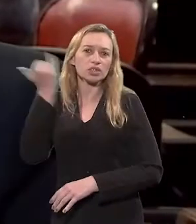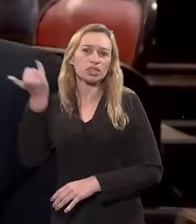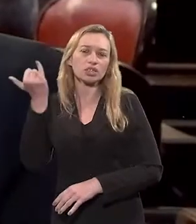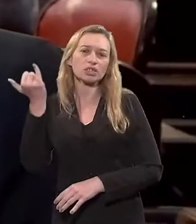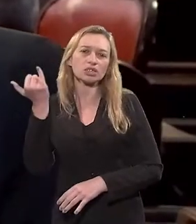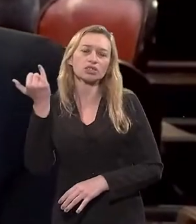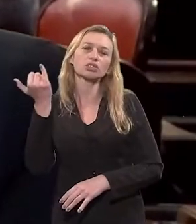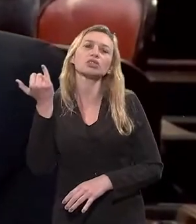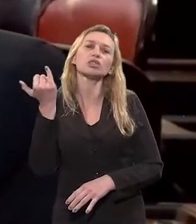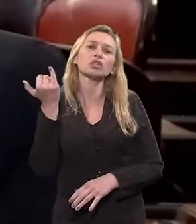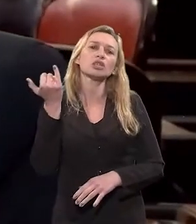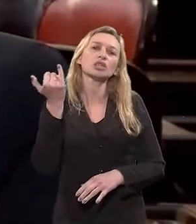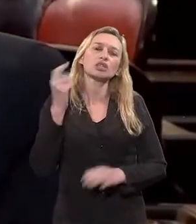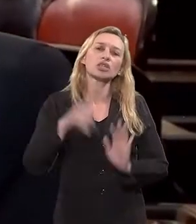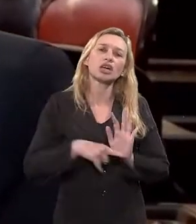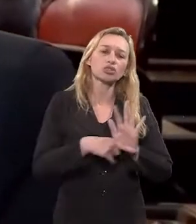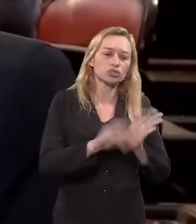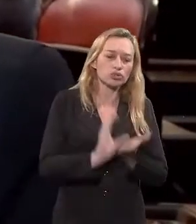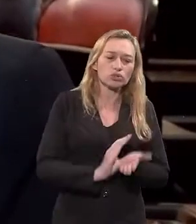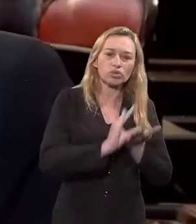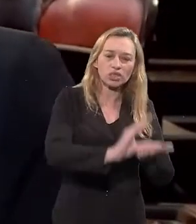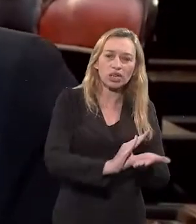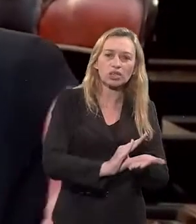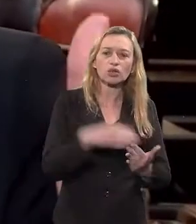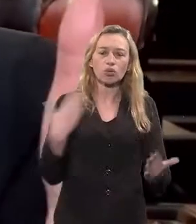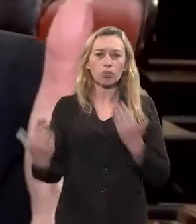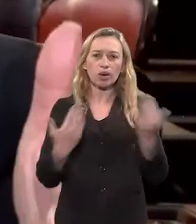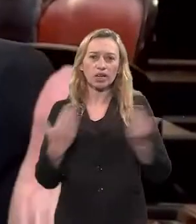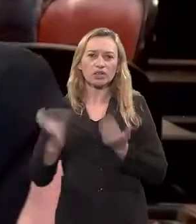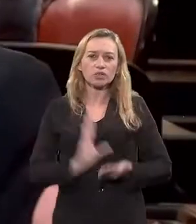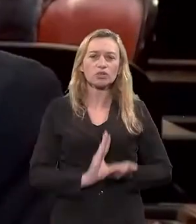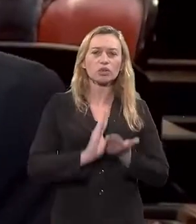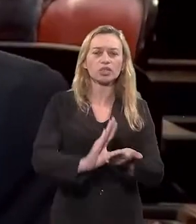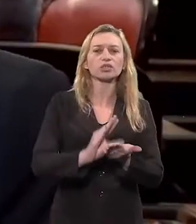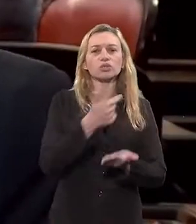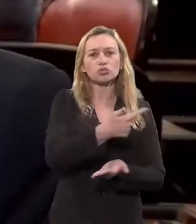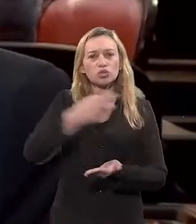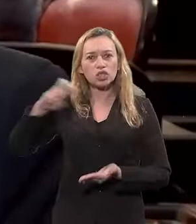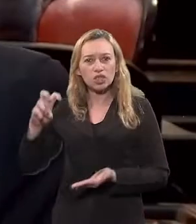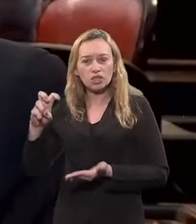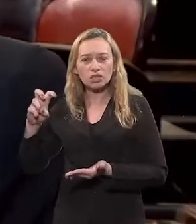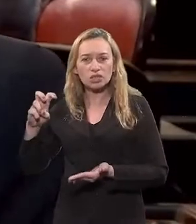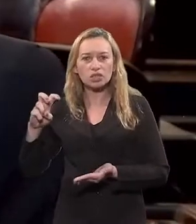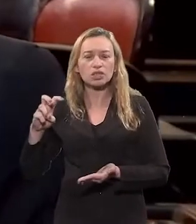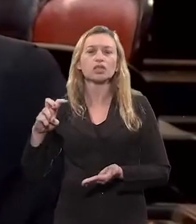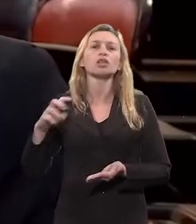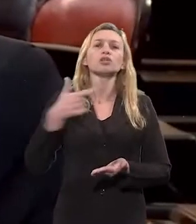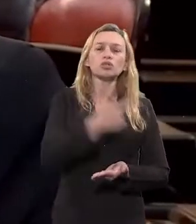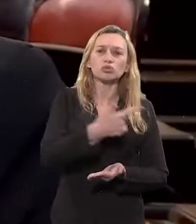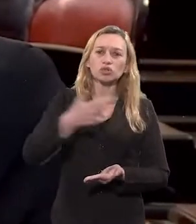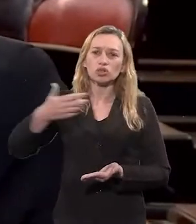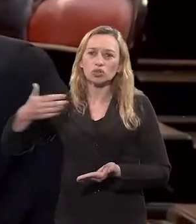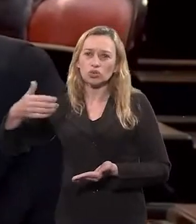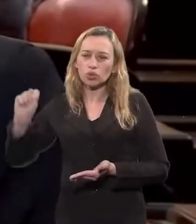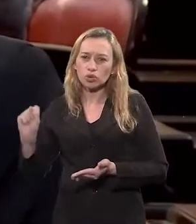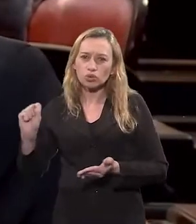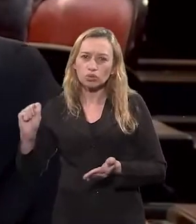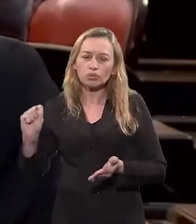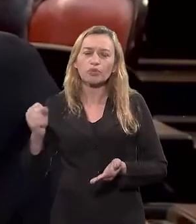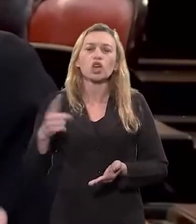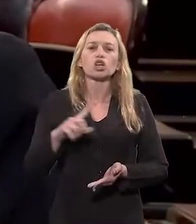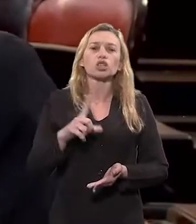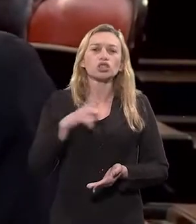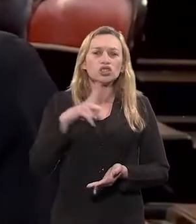importante na medida da sua rubrica orçamentária, comparando o orçamento de 2015 com o orçamento de